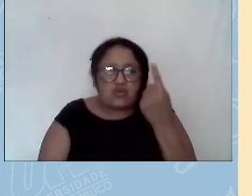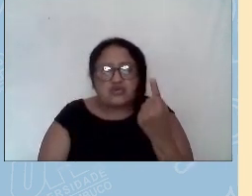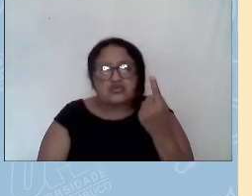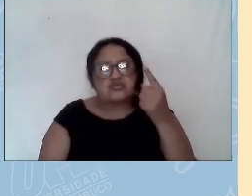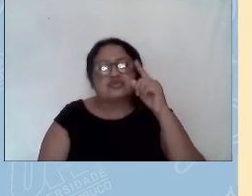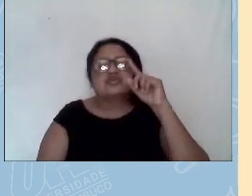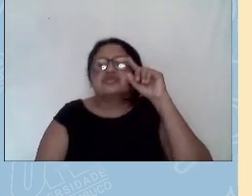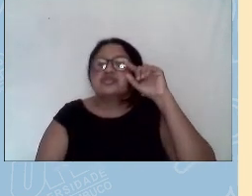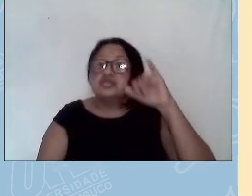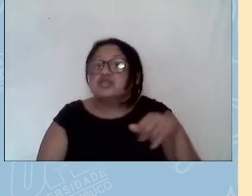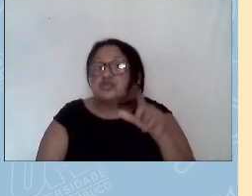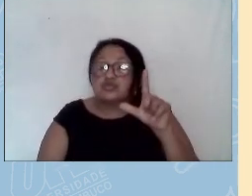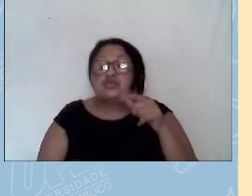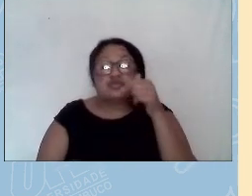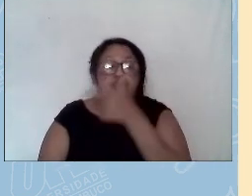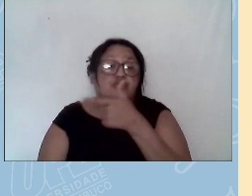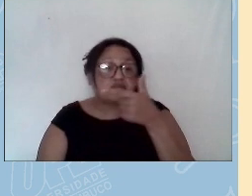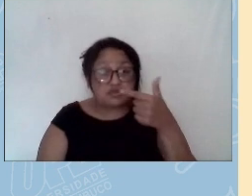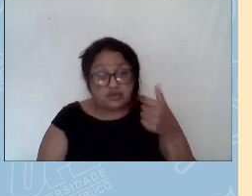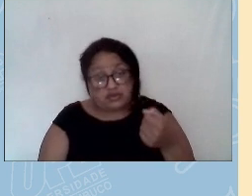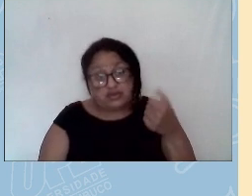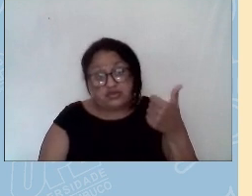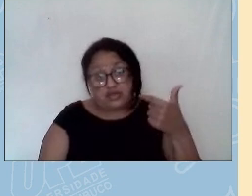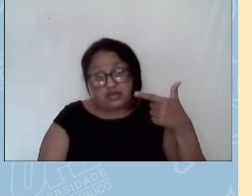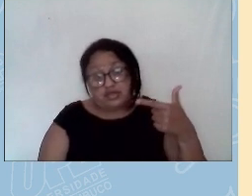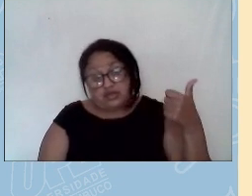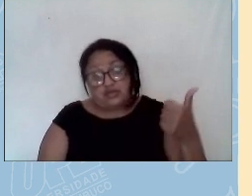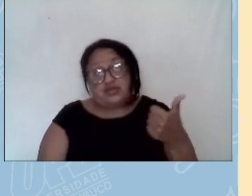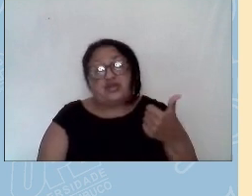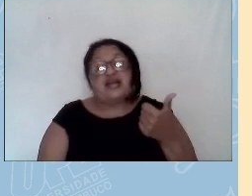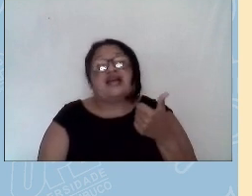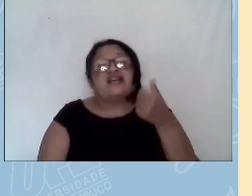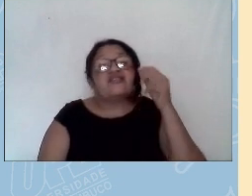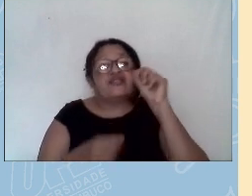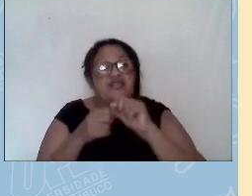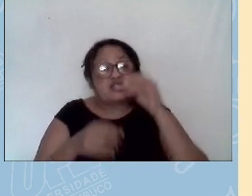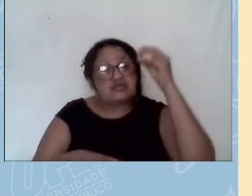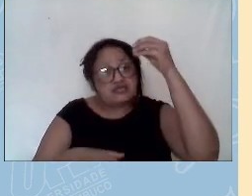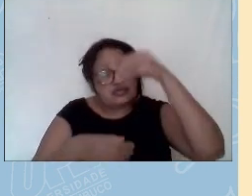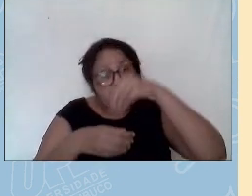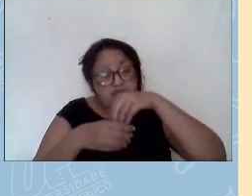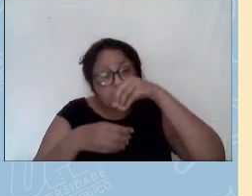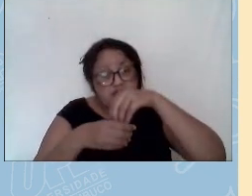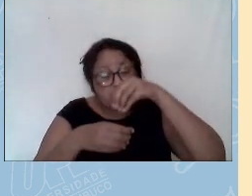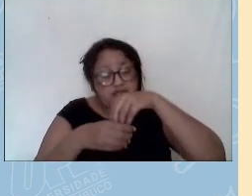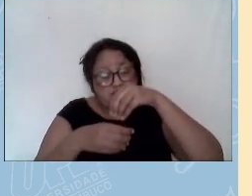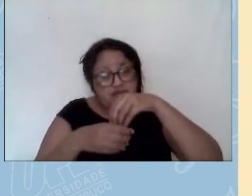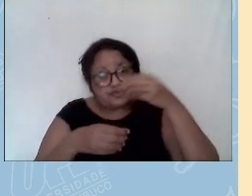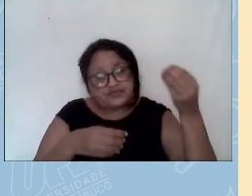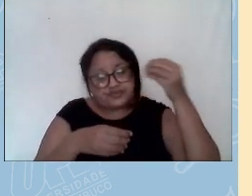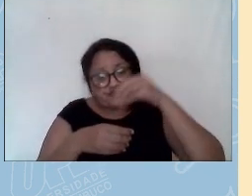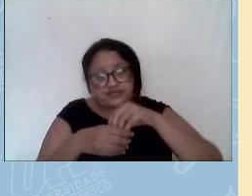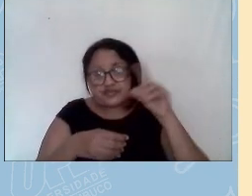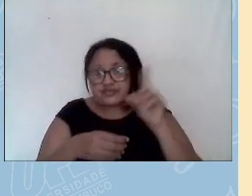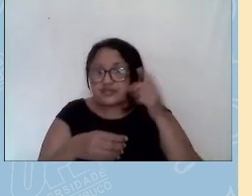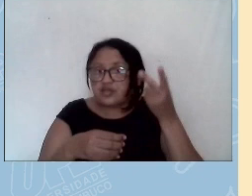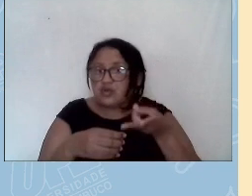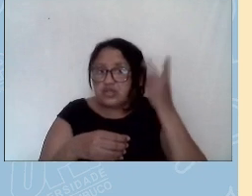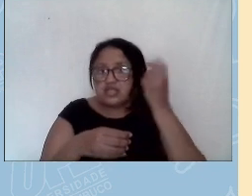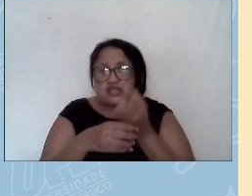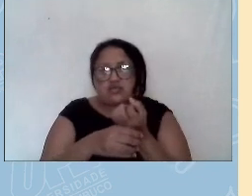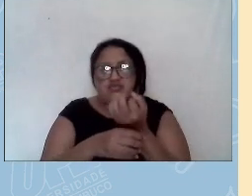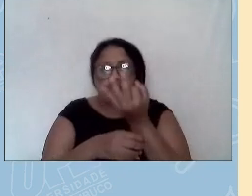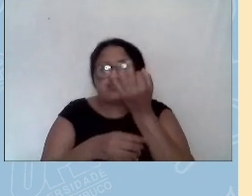2021 ela realizou o plantio naturalmente ainda não aconteceu naquele dia a germinação